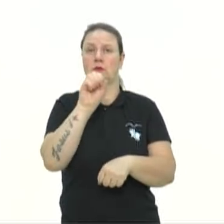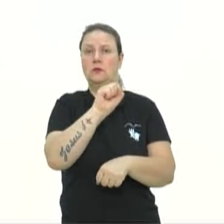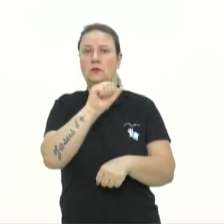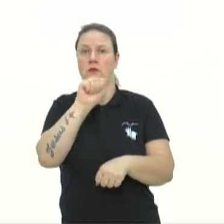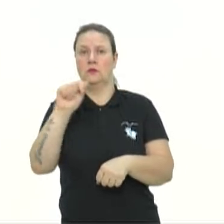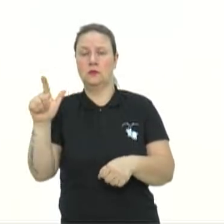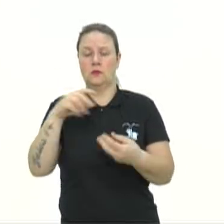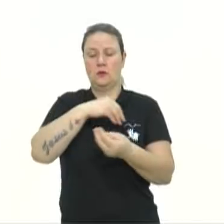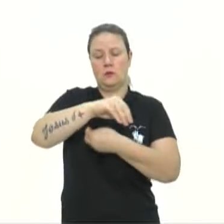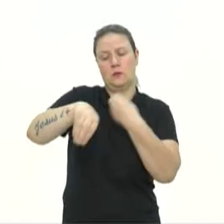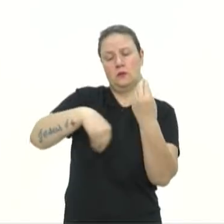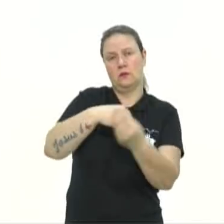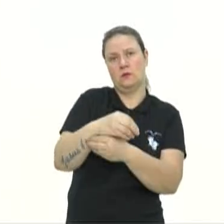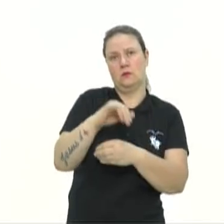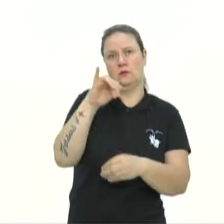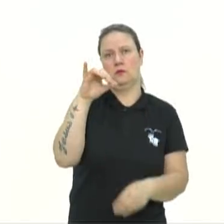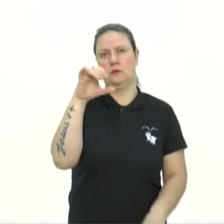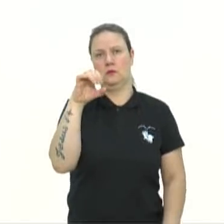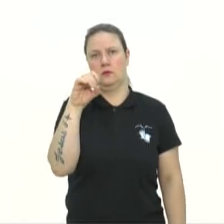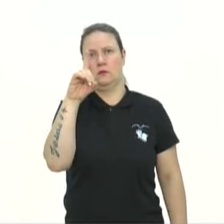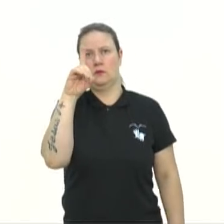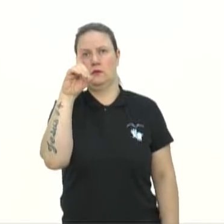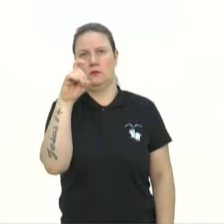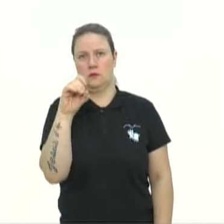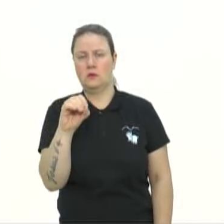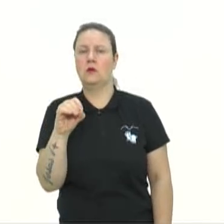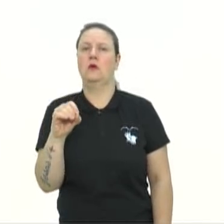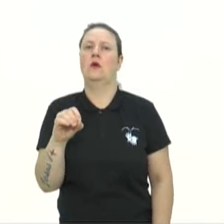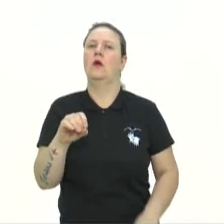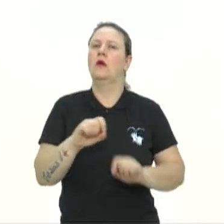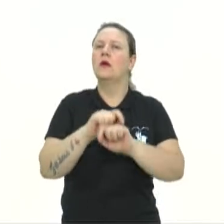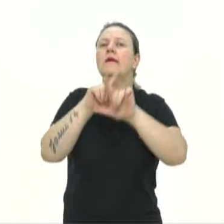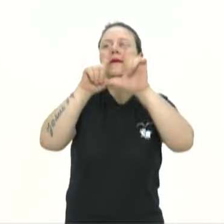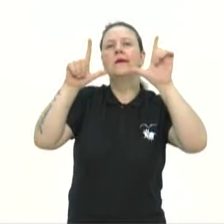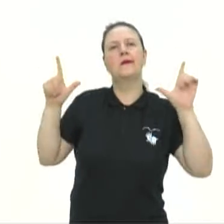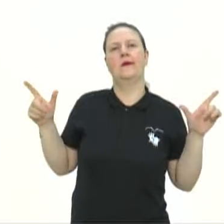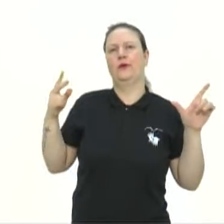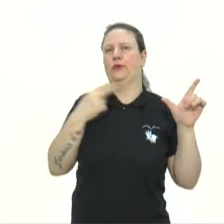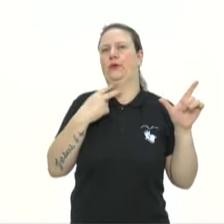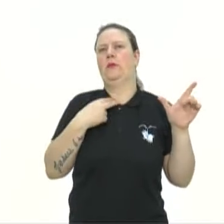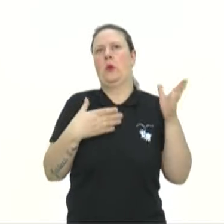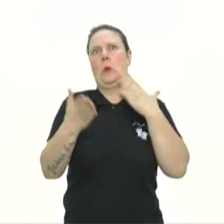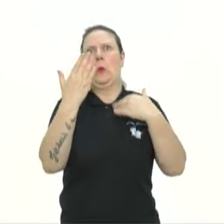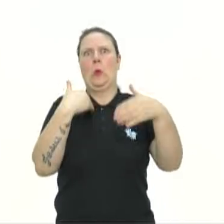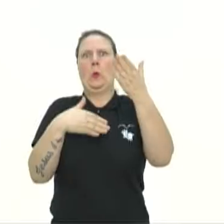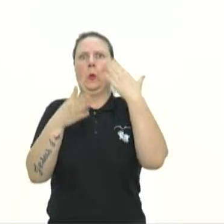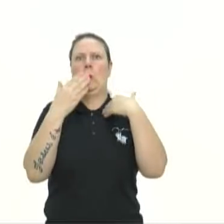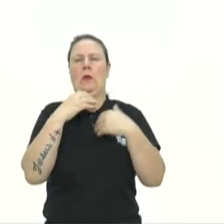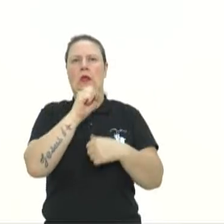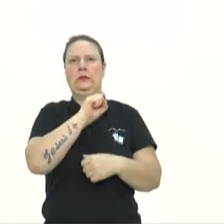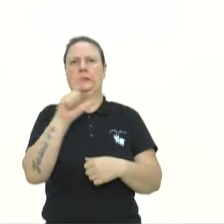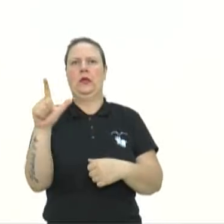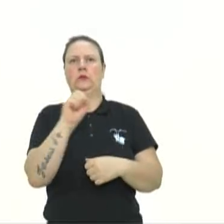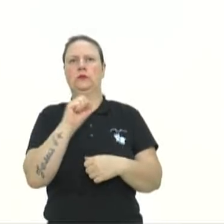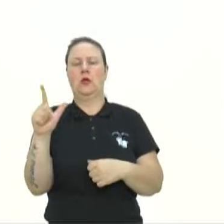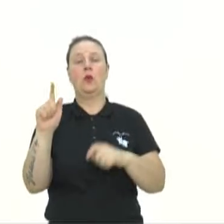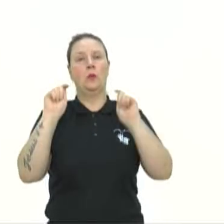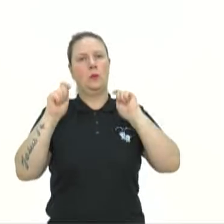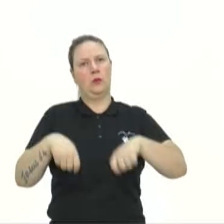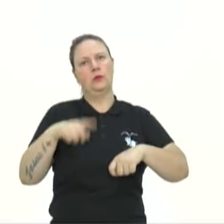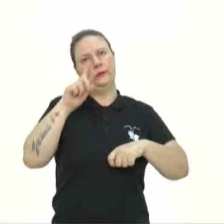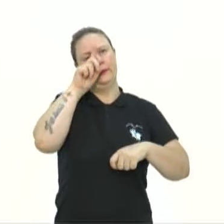cozinha. Embora não se deva consumir sal em excesso, porque ele pode trazer prejuízos à saúde, o